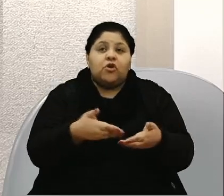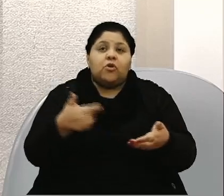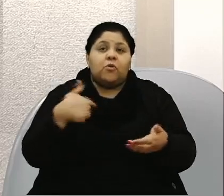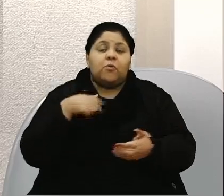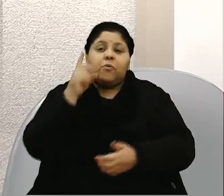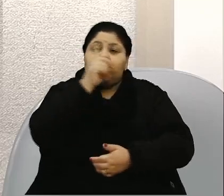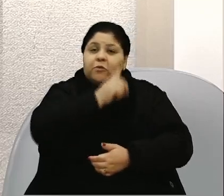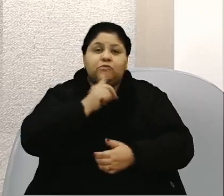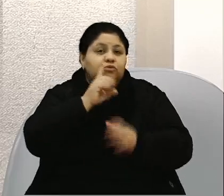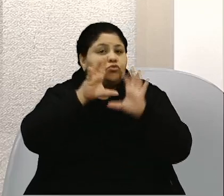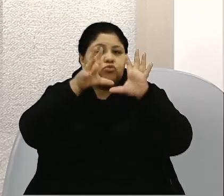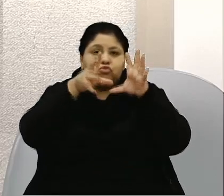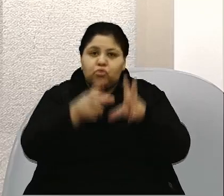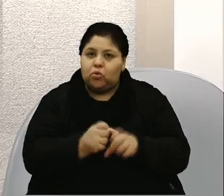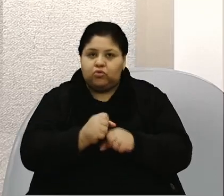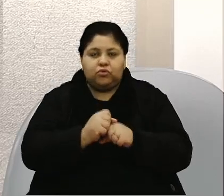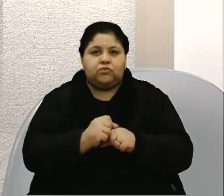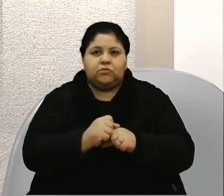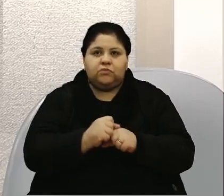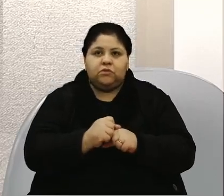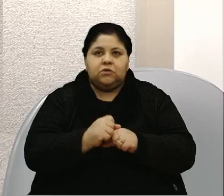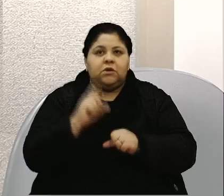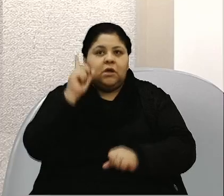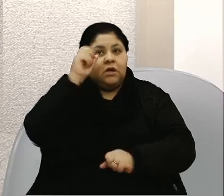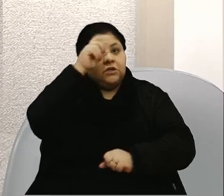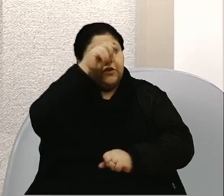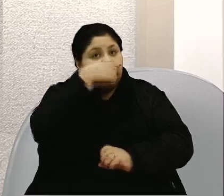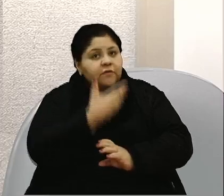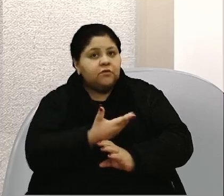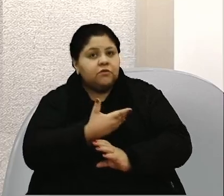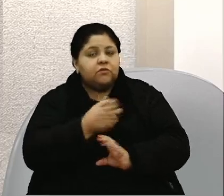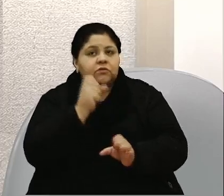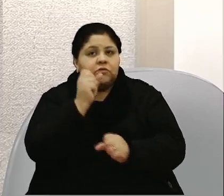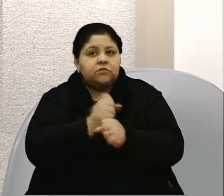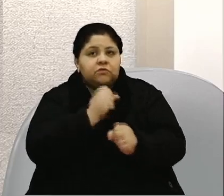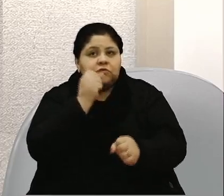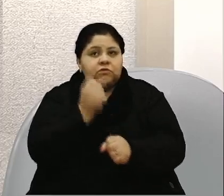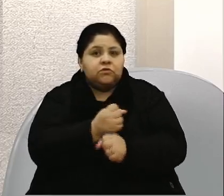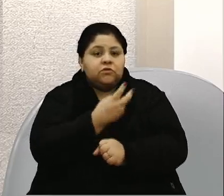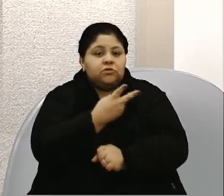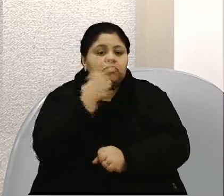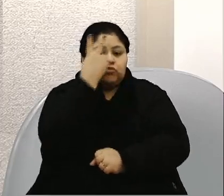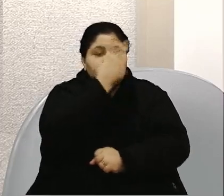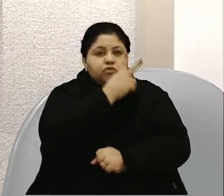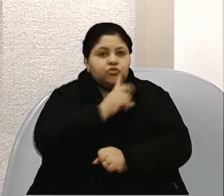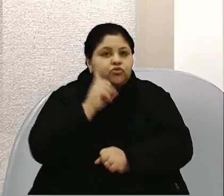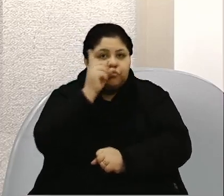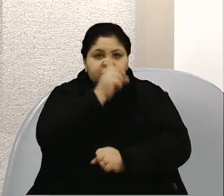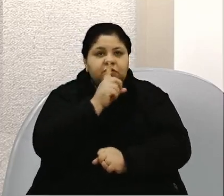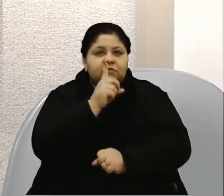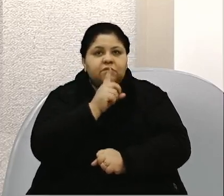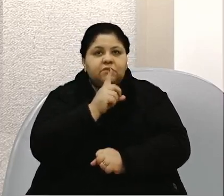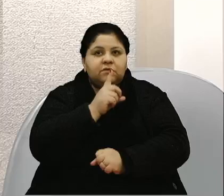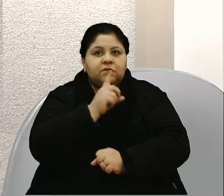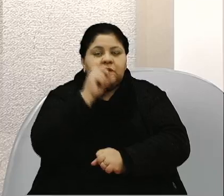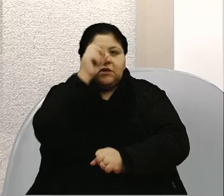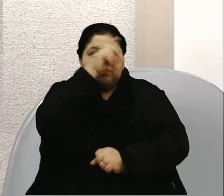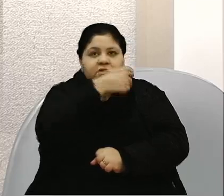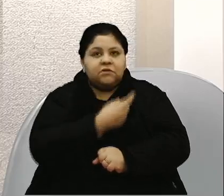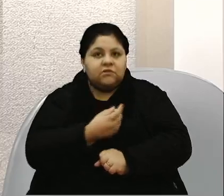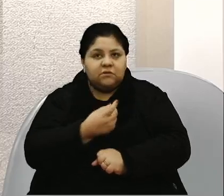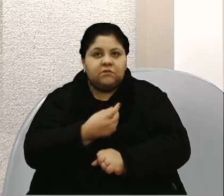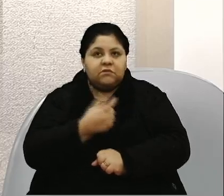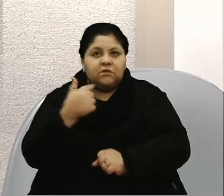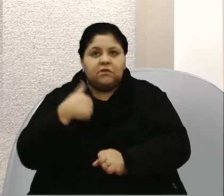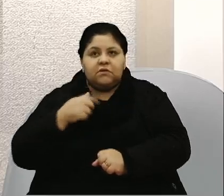domingos, todos, não, olha, é difícil. No ano, se eu ficar 2 domingos em casa, é raro que eu não esteja lá